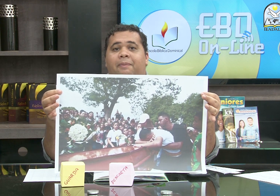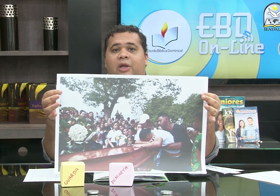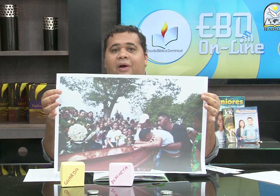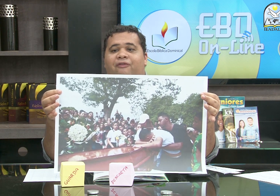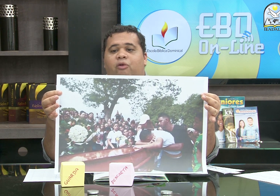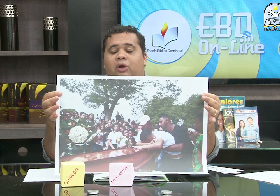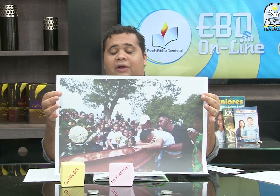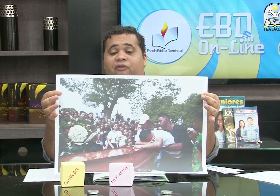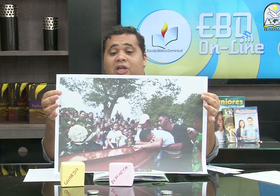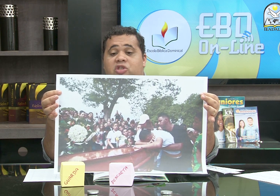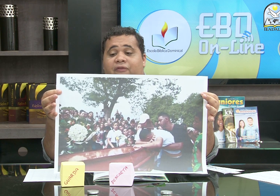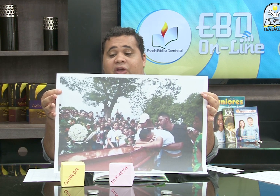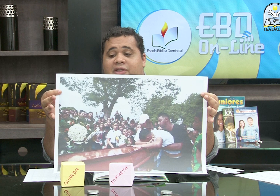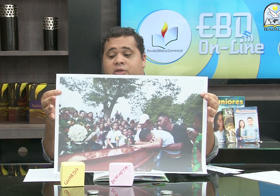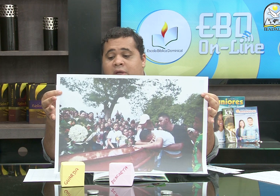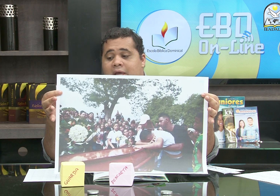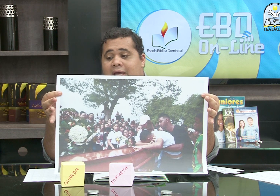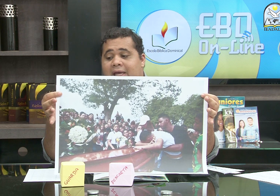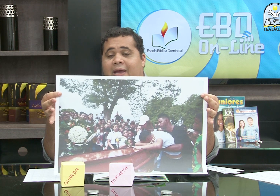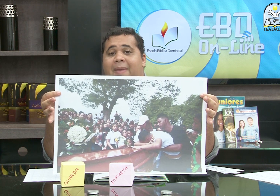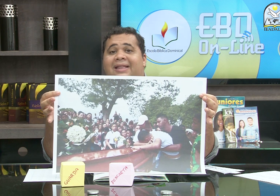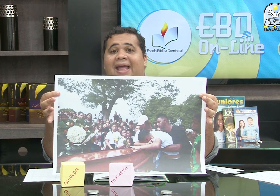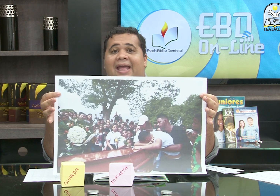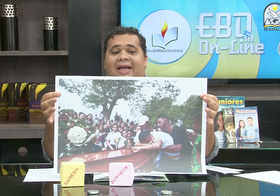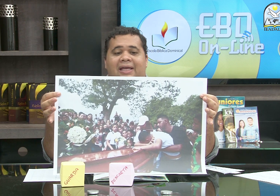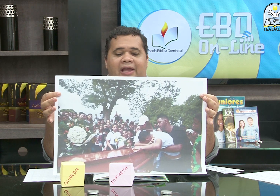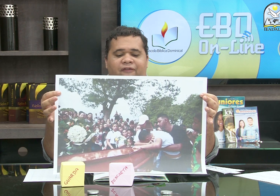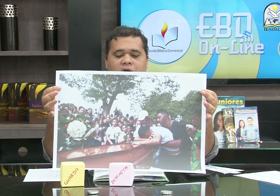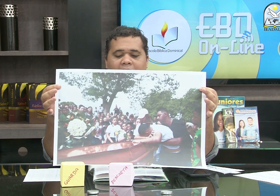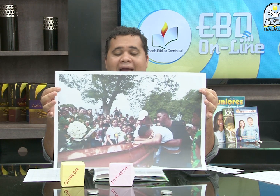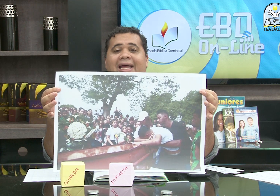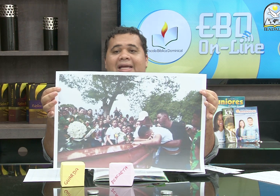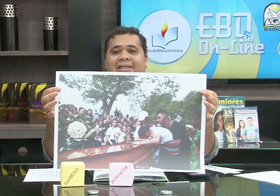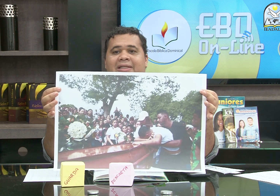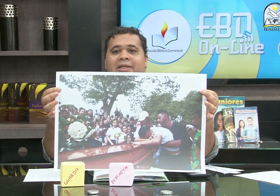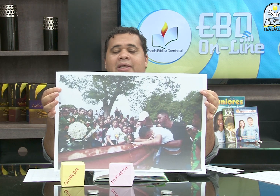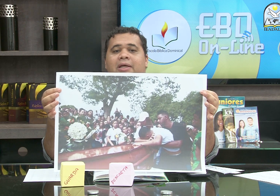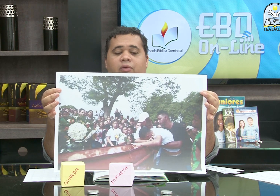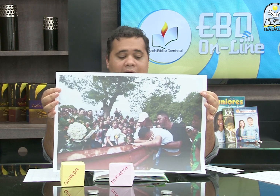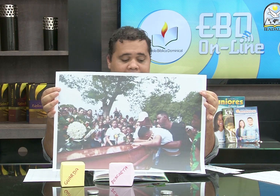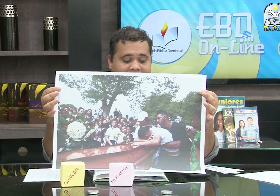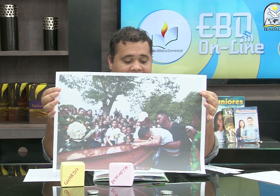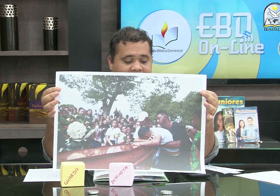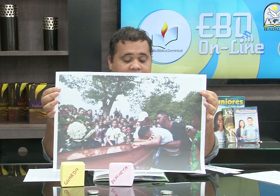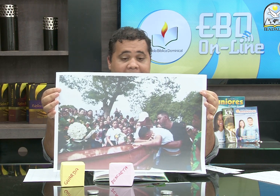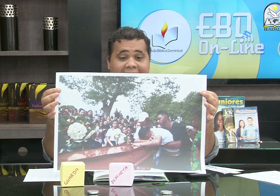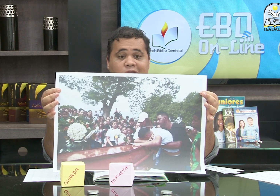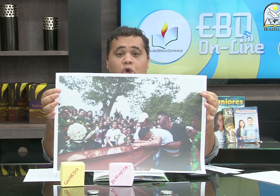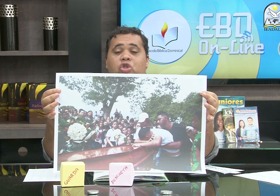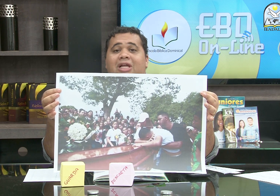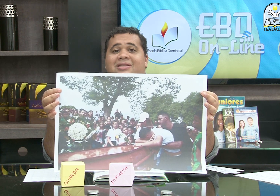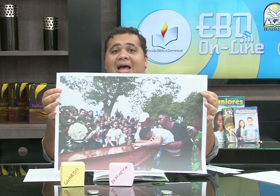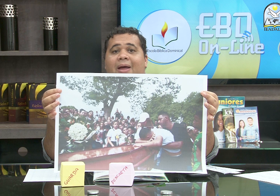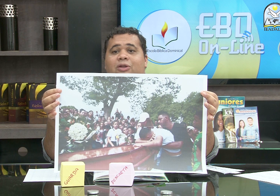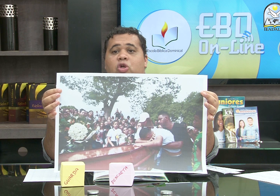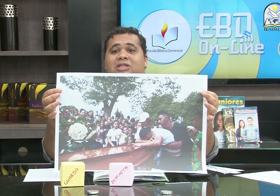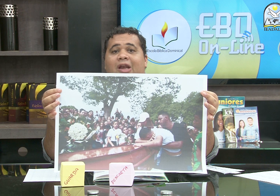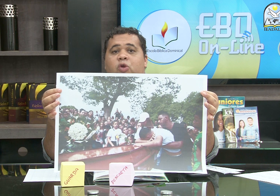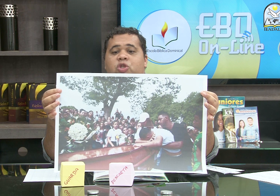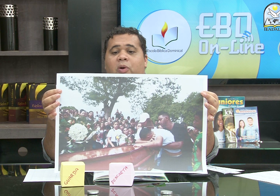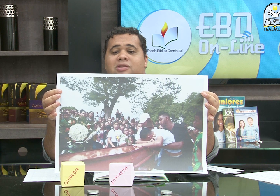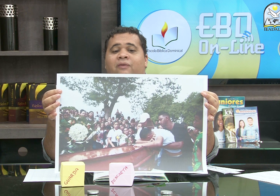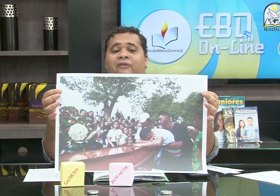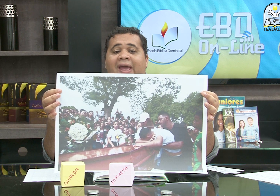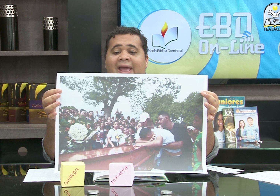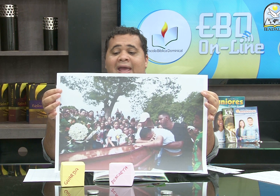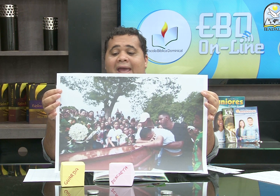imprimi uma folha folhas de ofício e emendei aqui ficou ela grande não é exatamente para que todos da sala todos os